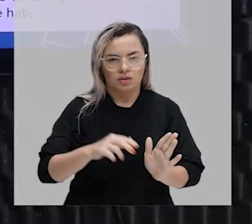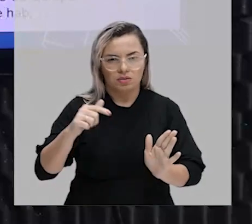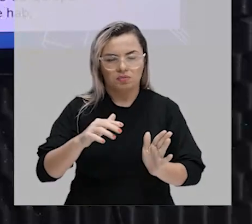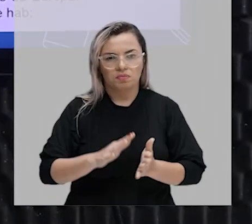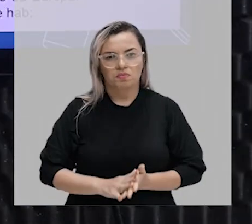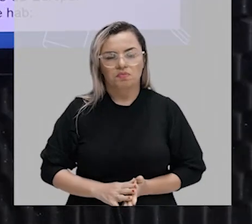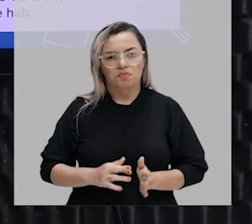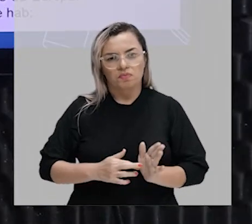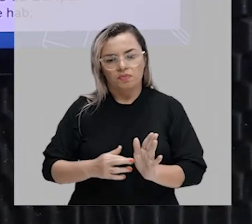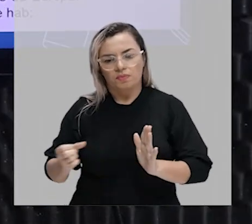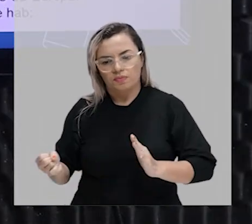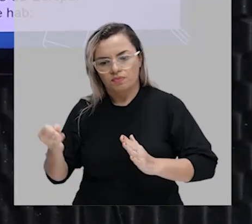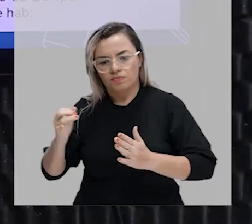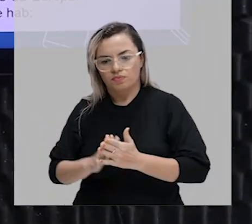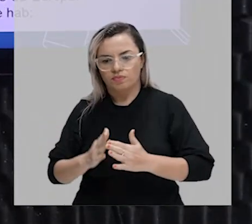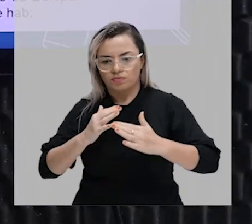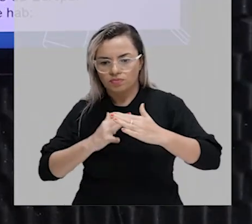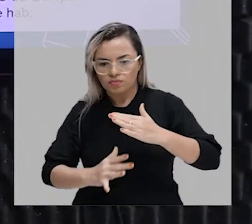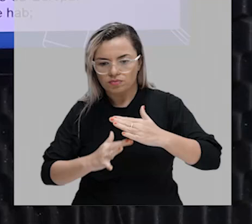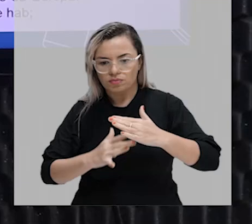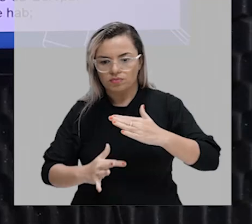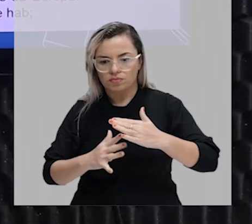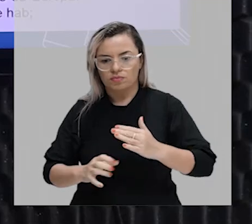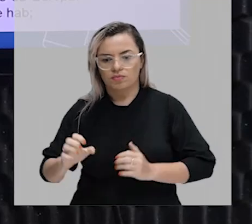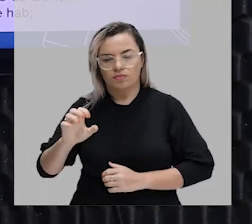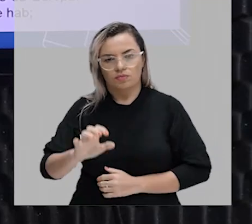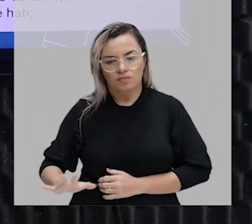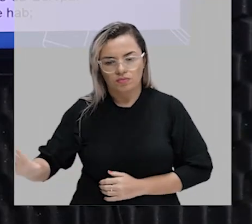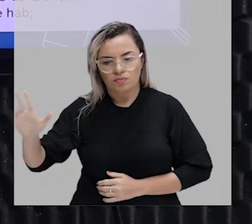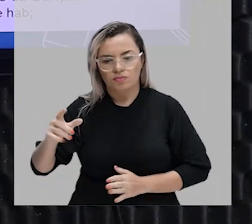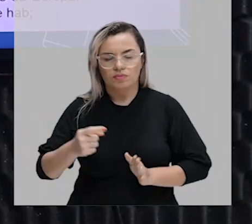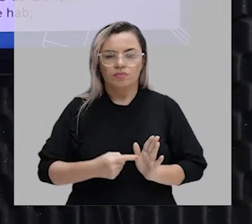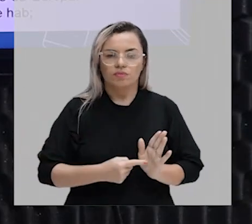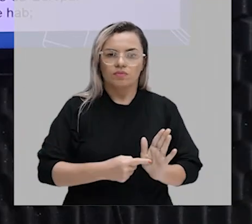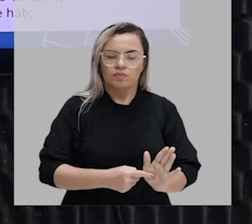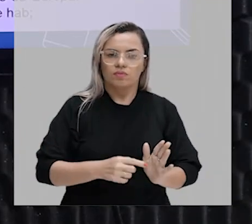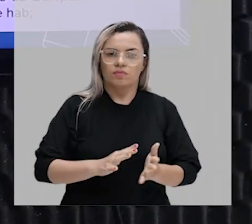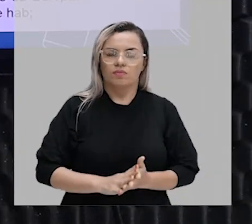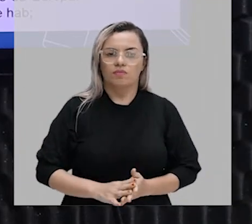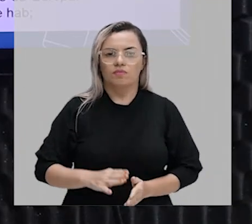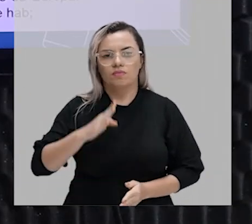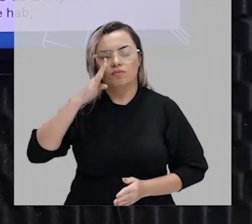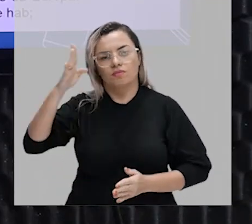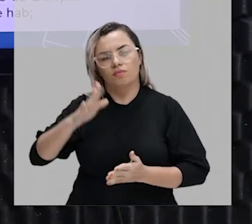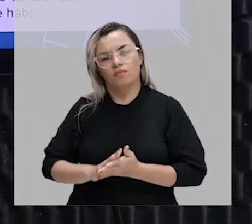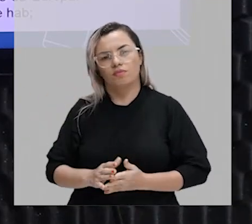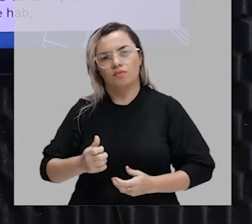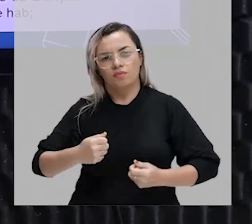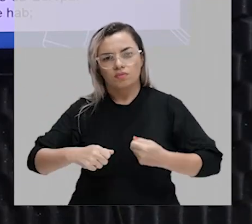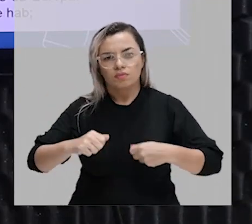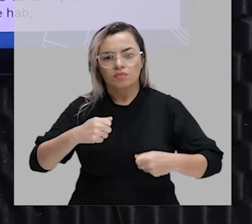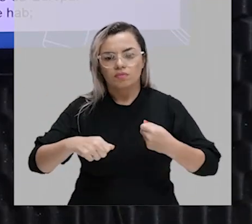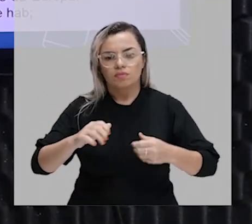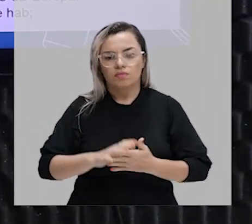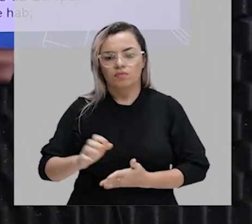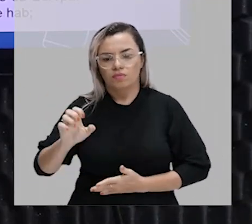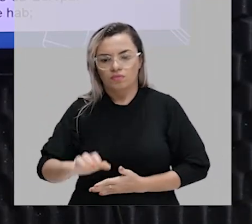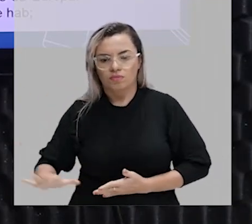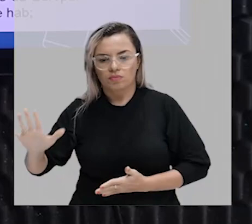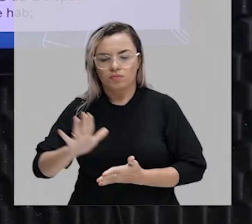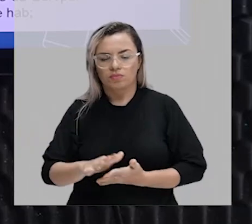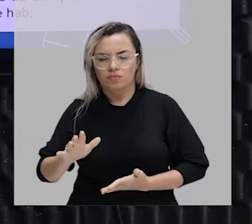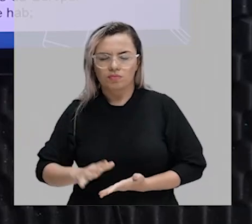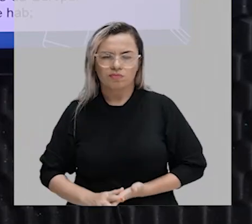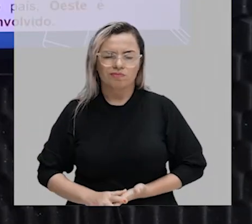tá? Corrente migratória, a Alemanha ali é o principal alvo, justamente por apresentar a principal economia da Europa. Estima-se que 10 milhões de imigrantes vivam